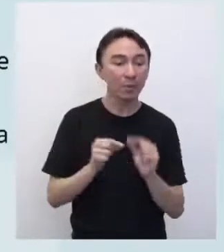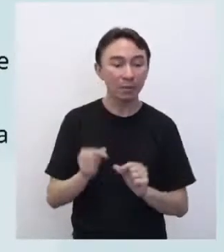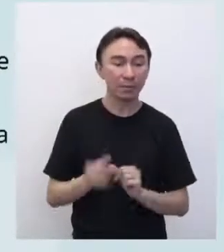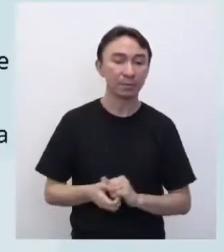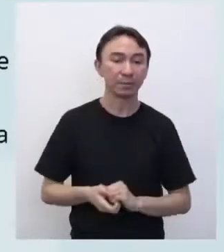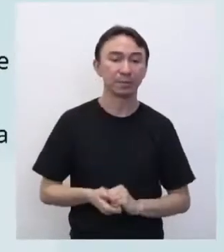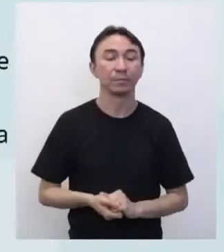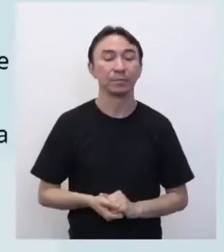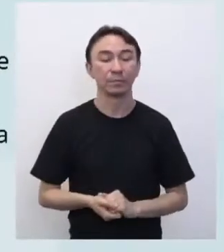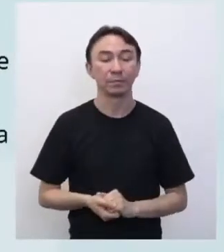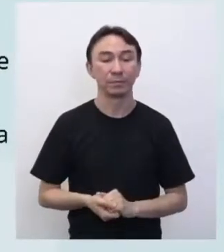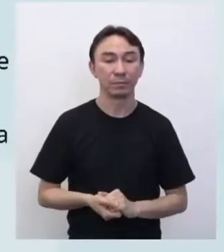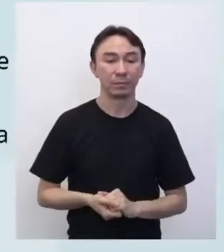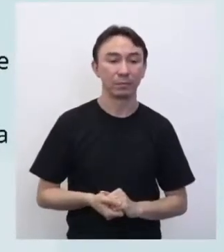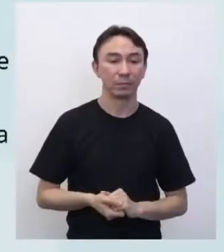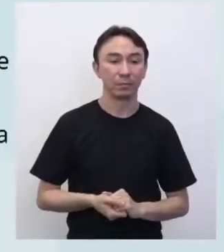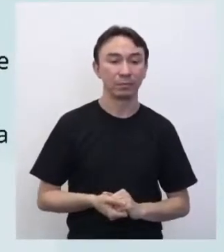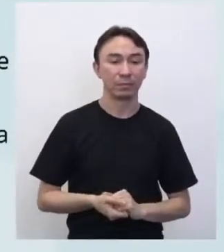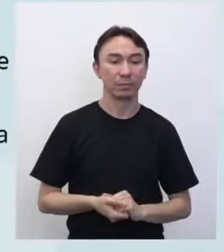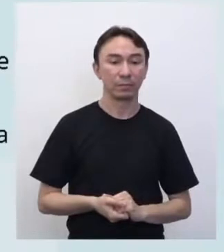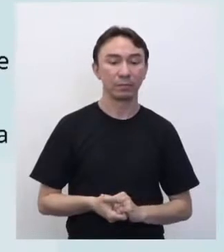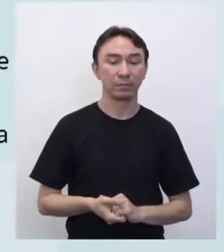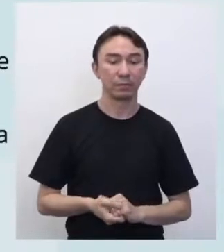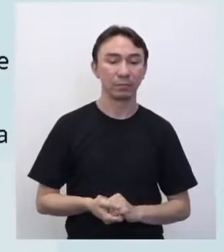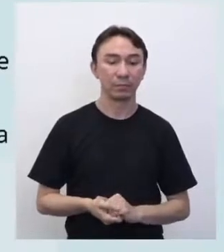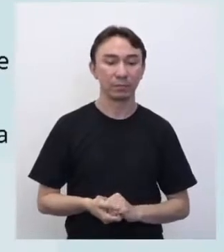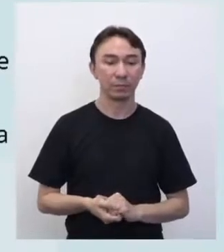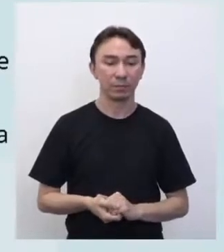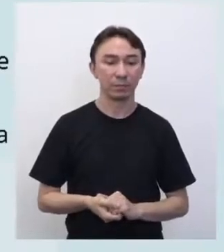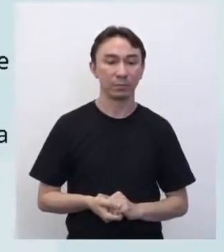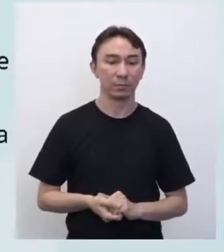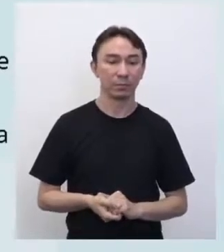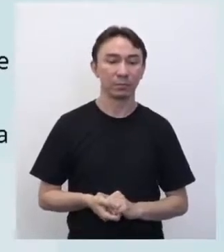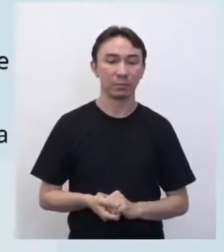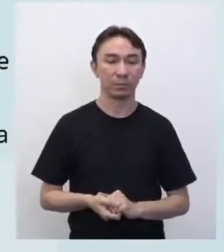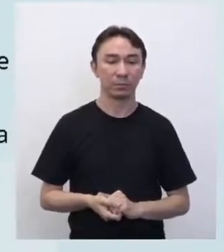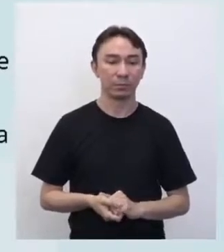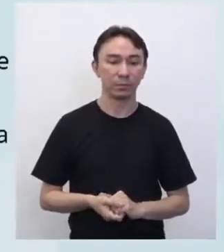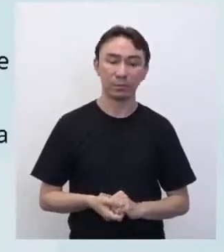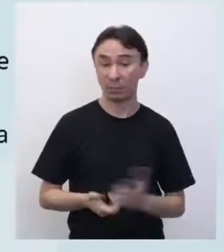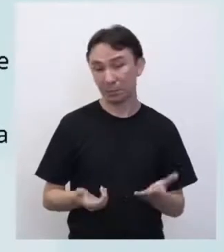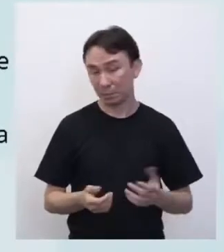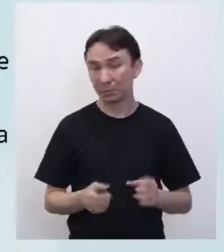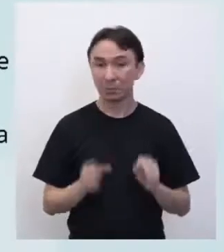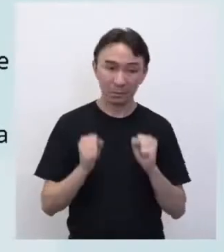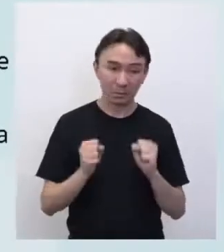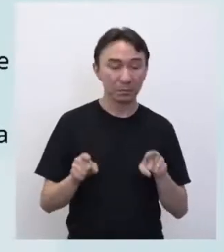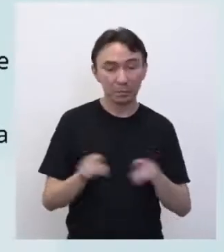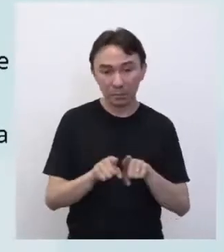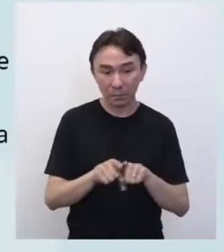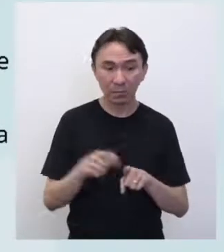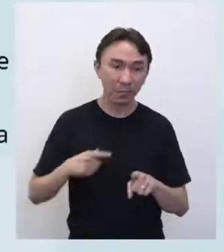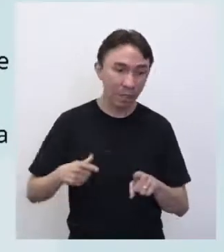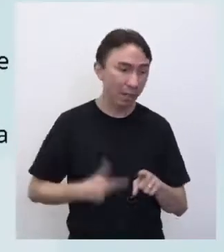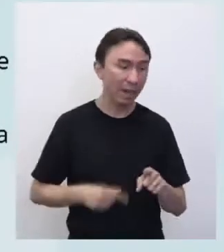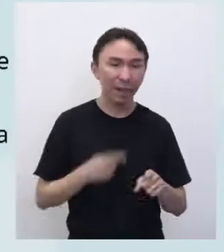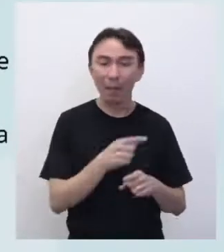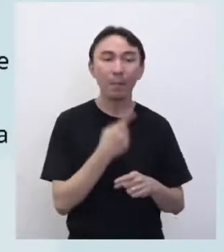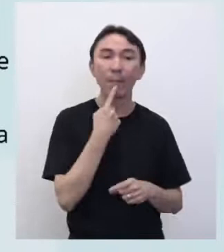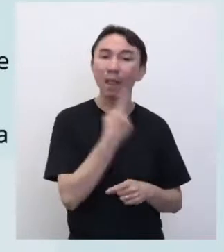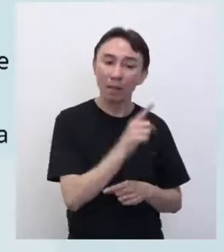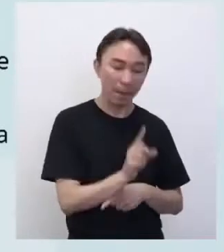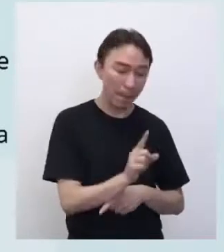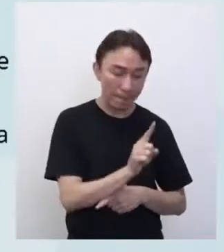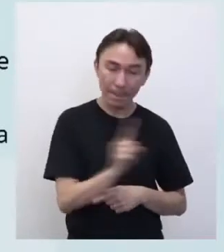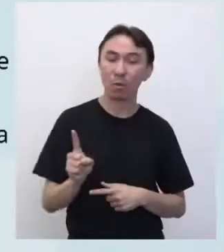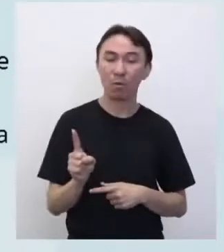word by adding a prefix. For example, important, unimportant. Podemos fazer o negativo de uma palavra